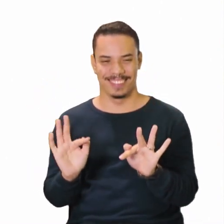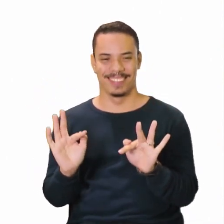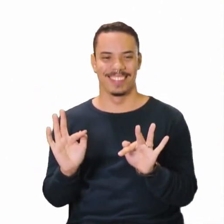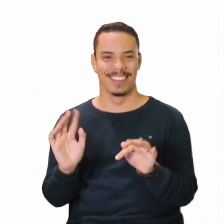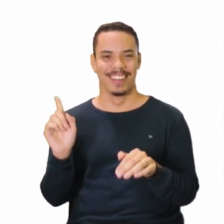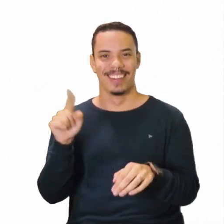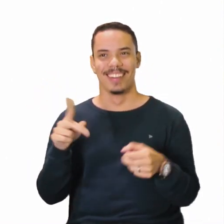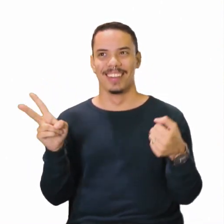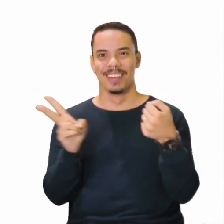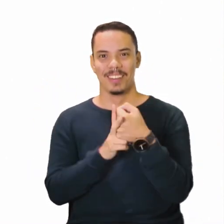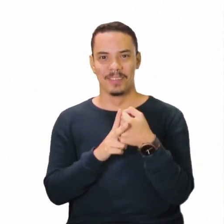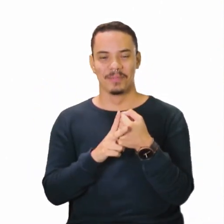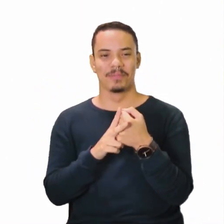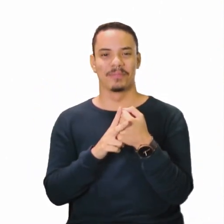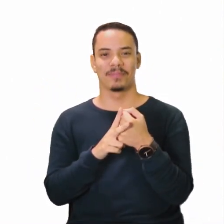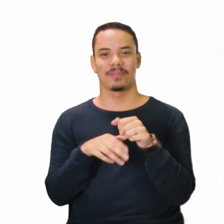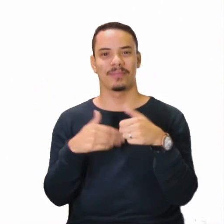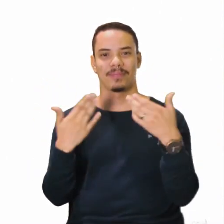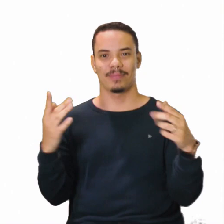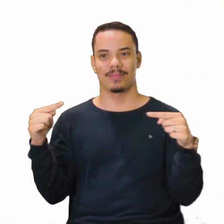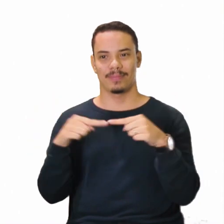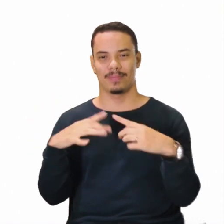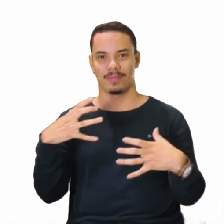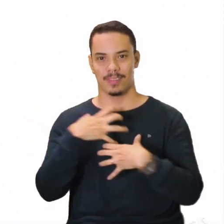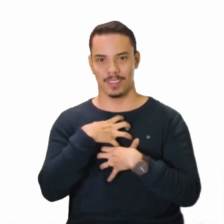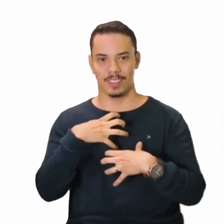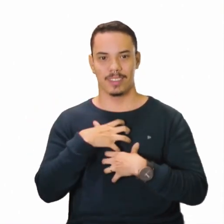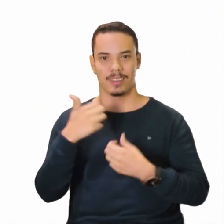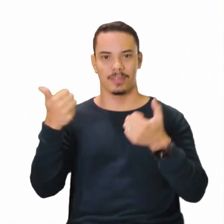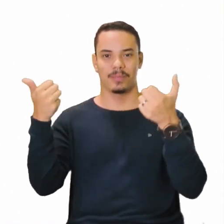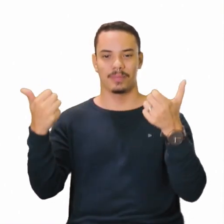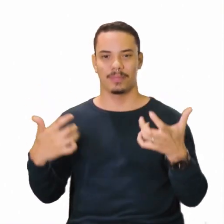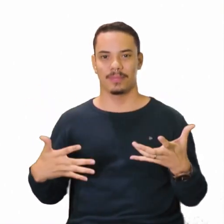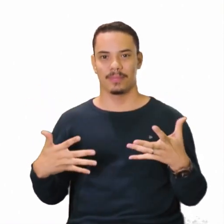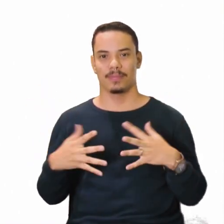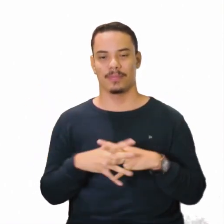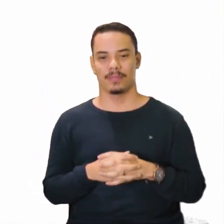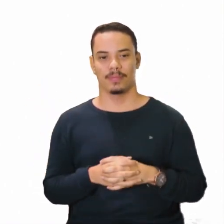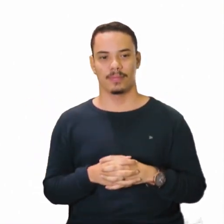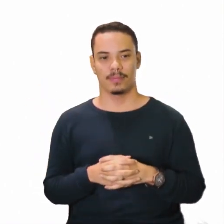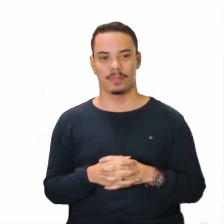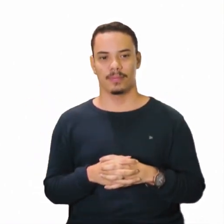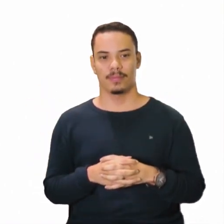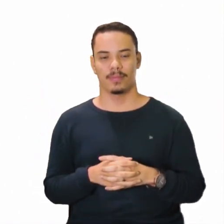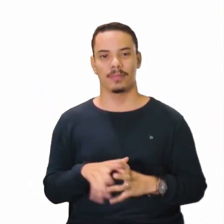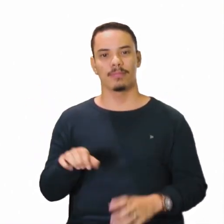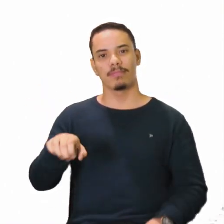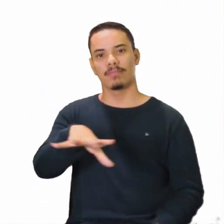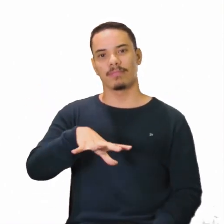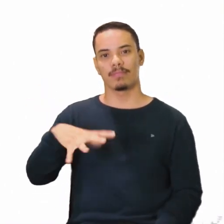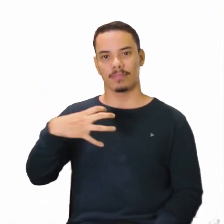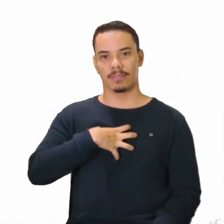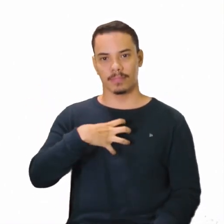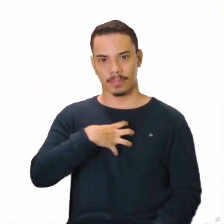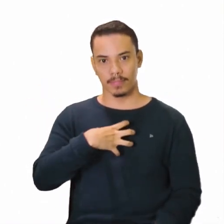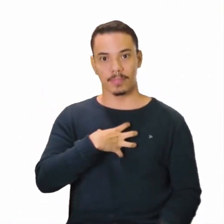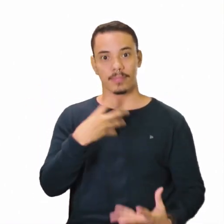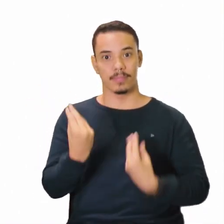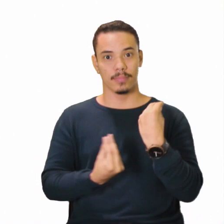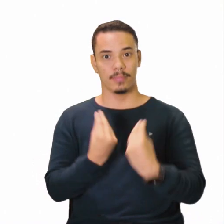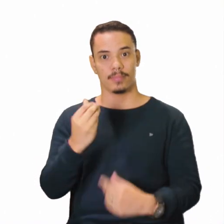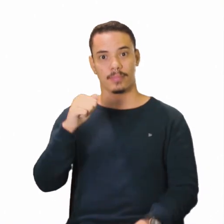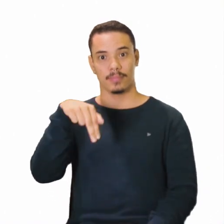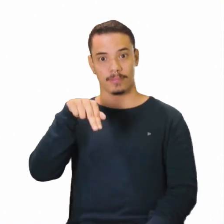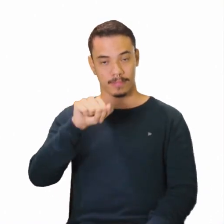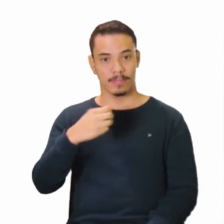o verbo, né? E qual é o sentido que ele expressa? Ah, um estado. Tá dizendo como Ana